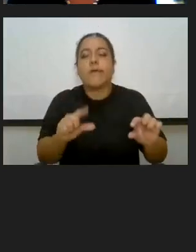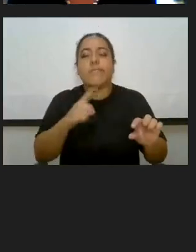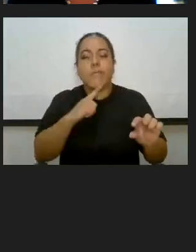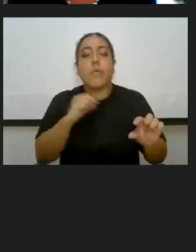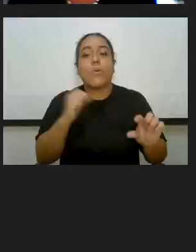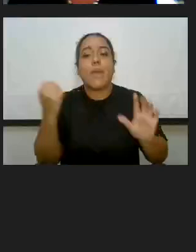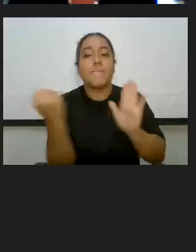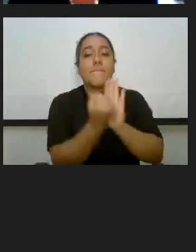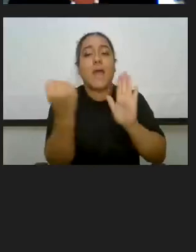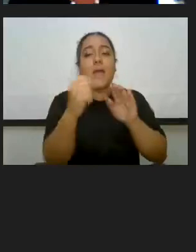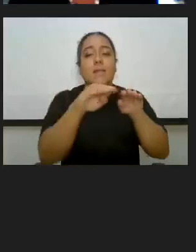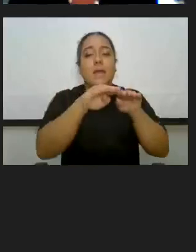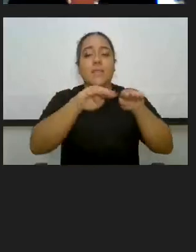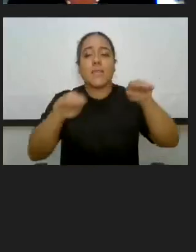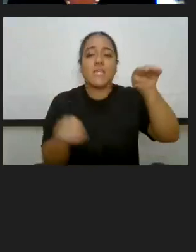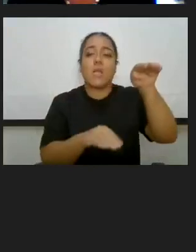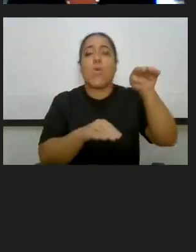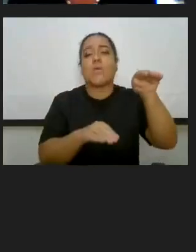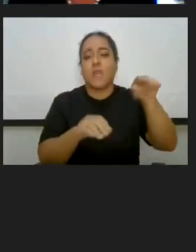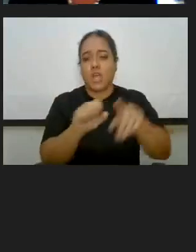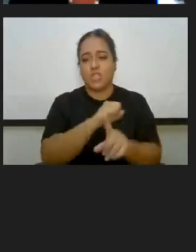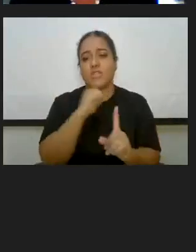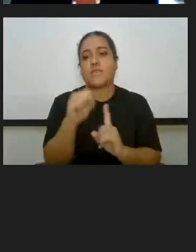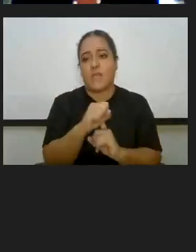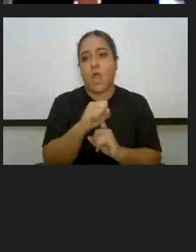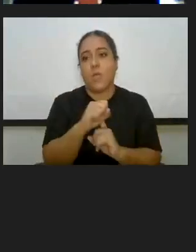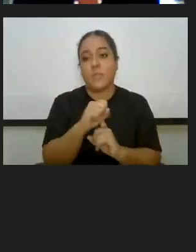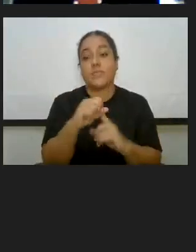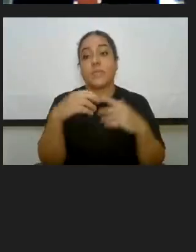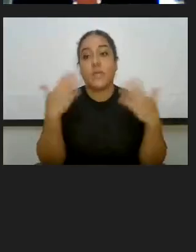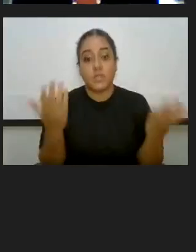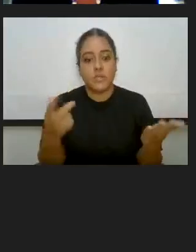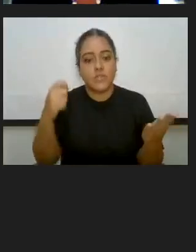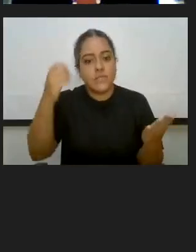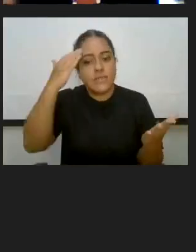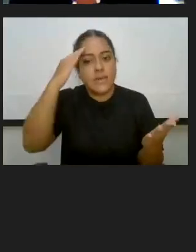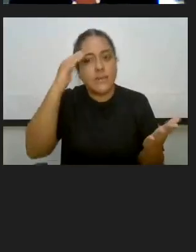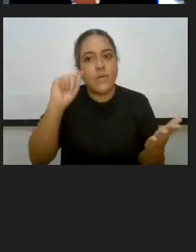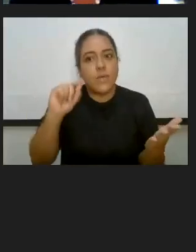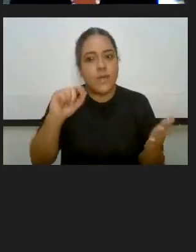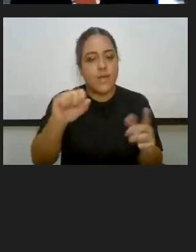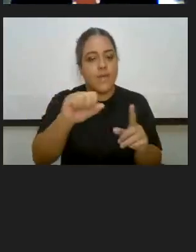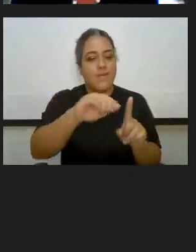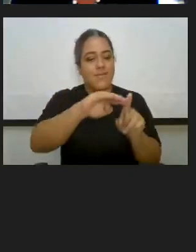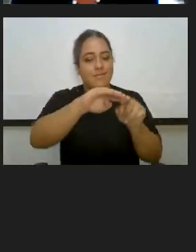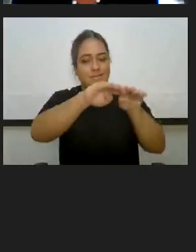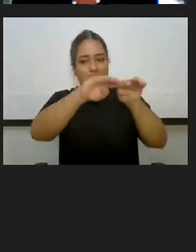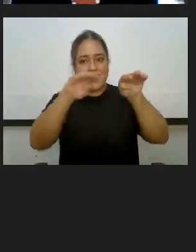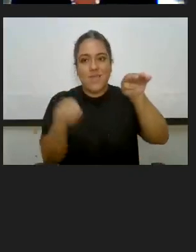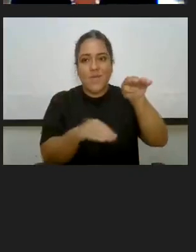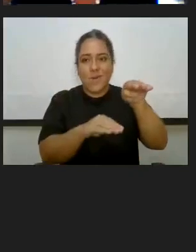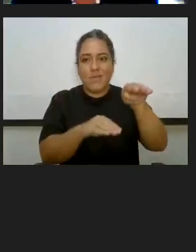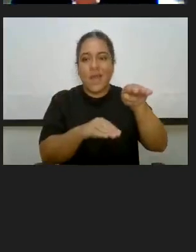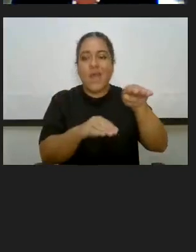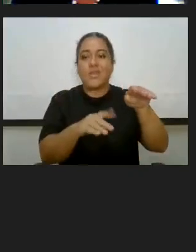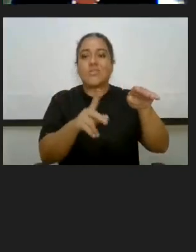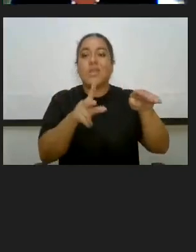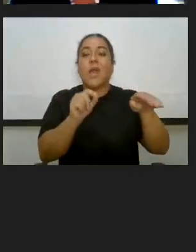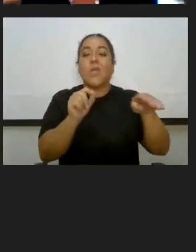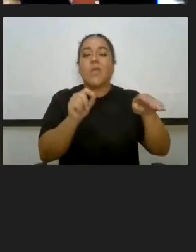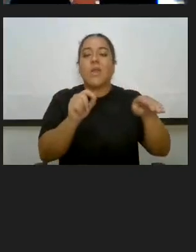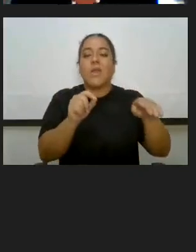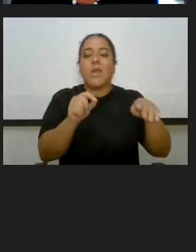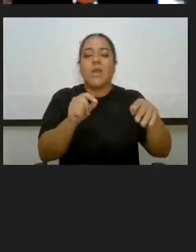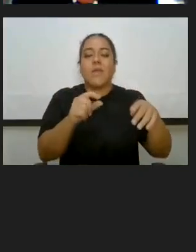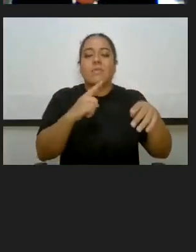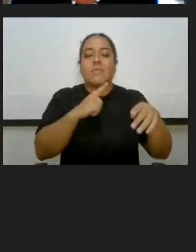social. Então, a gente tem que olhar que essa desigualdade, ela atravessa